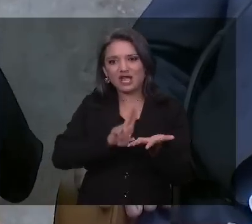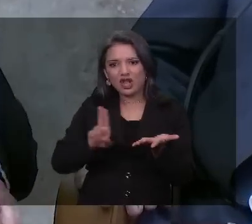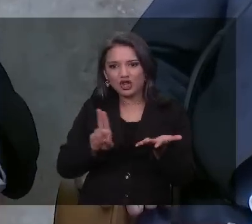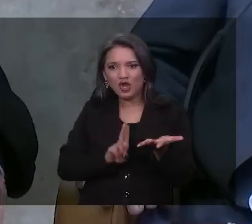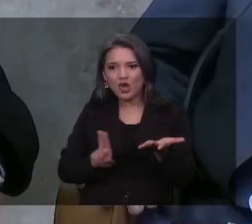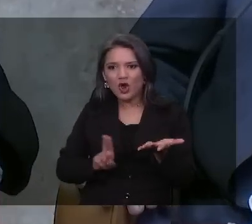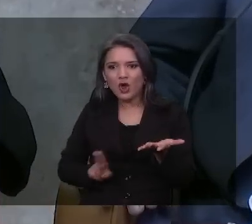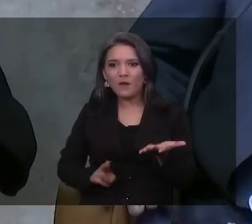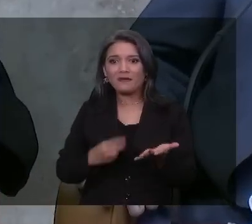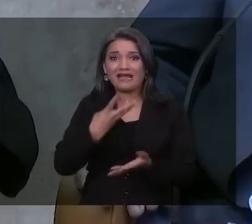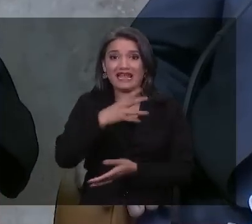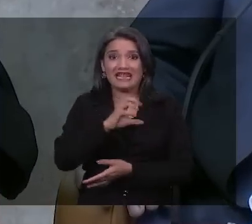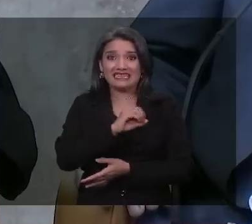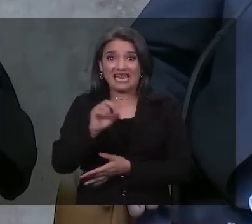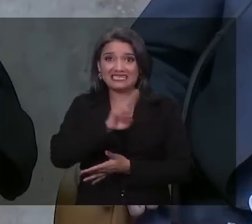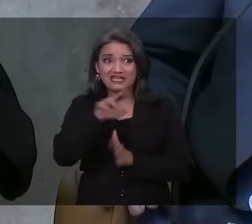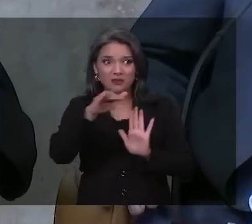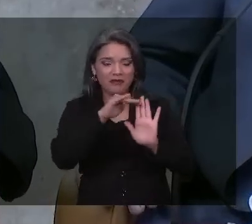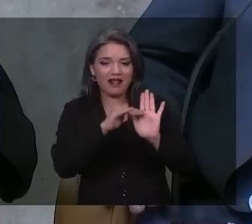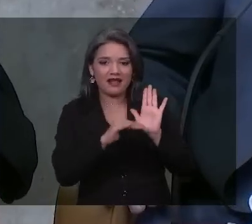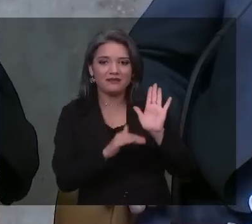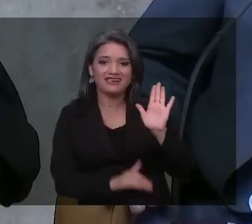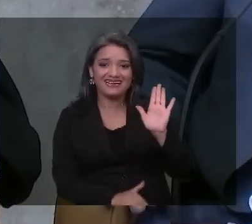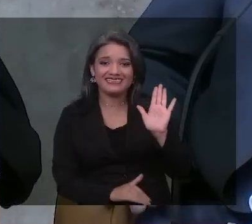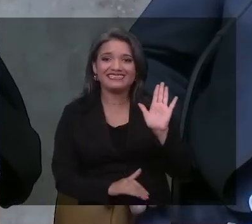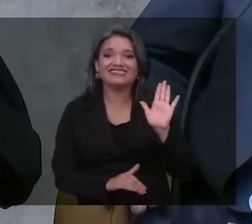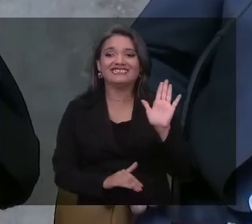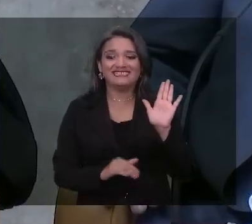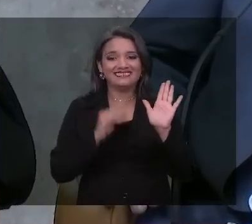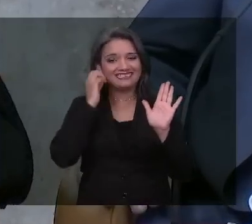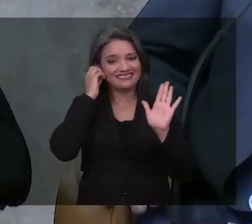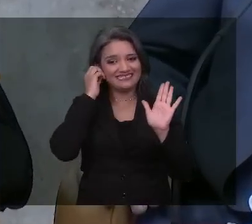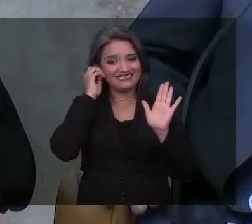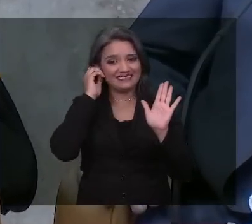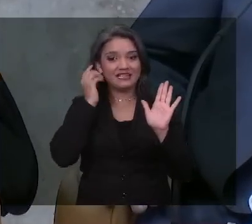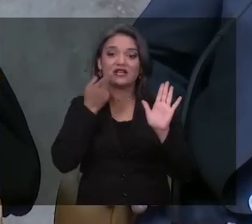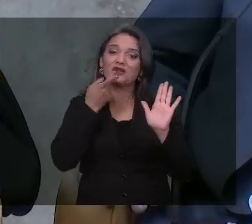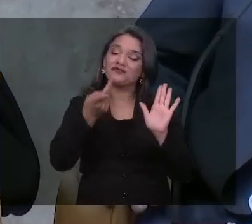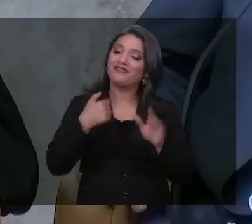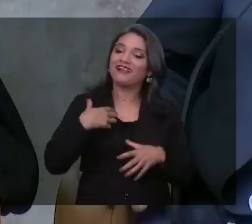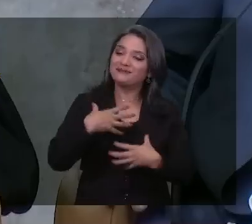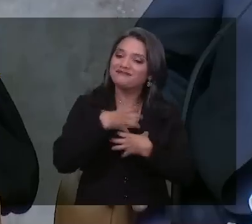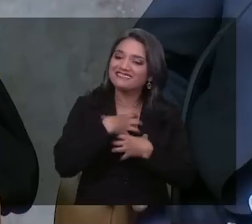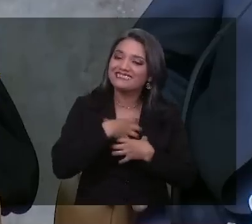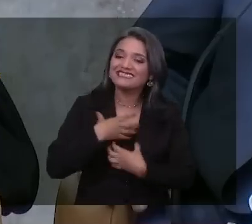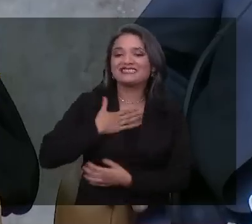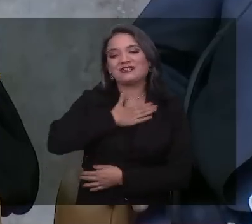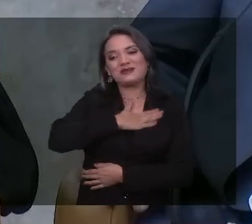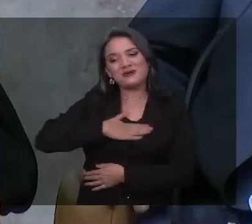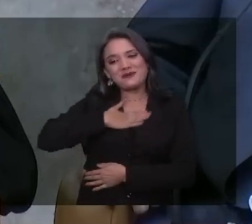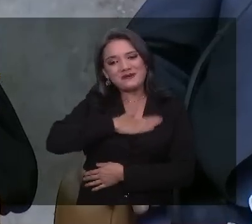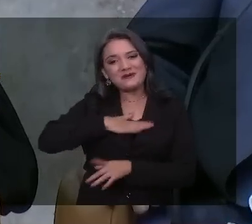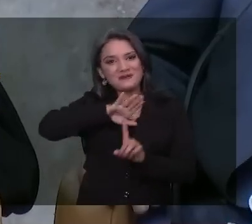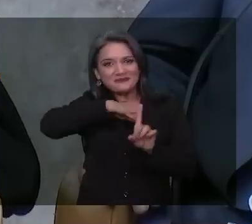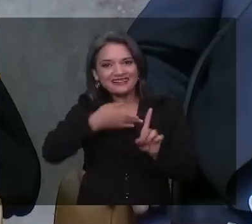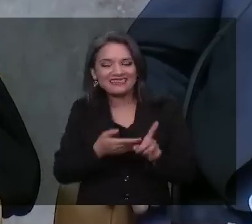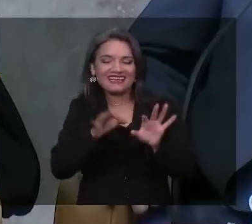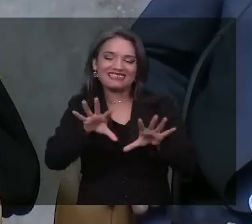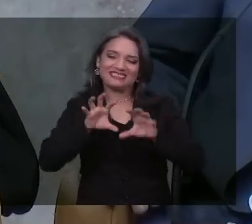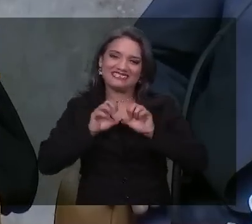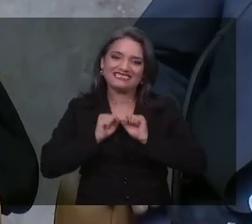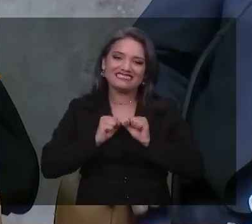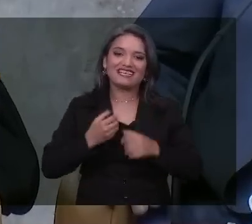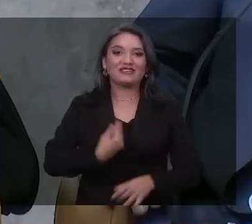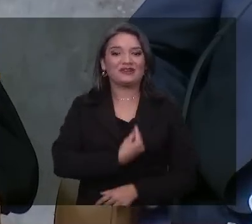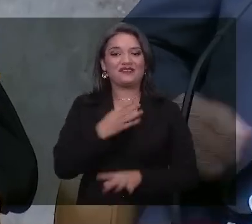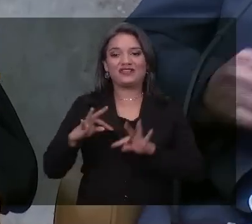com os 300 nomes que estão aqui. Queria dizer que eu me sinto muito honrado e homenageado com a presença de